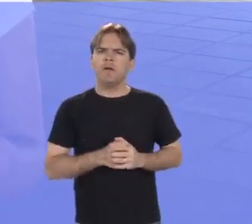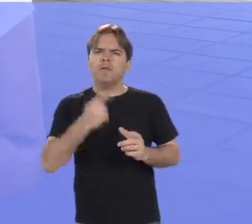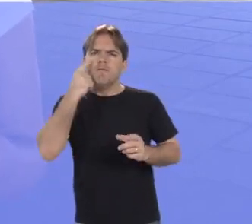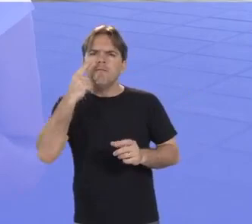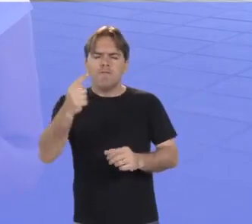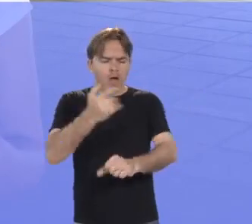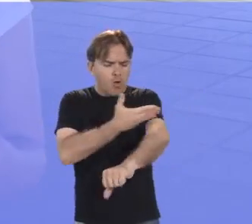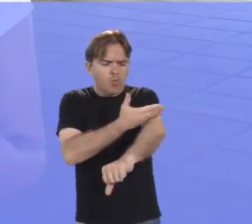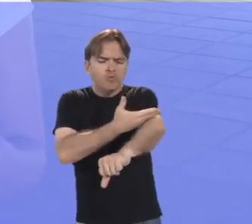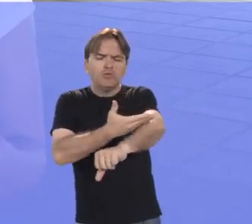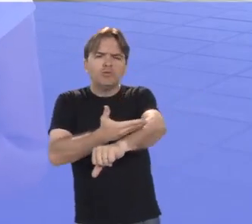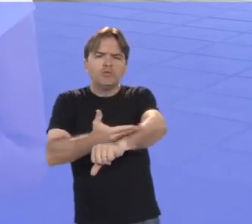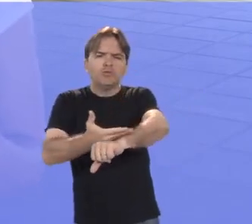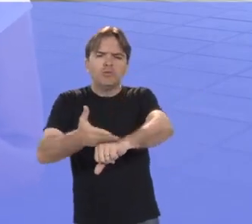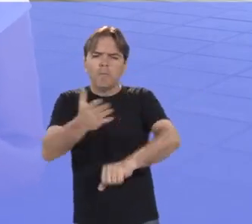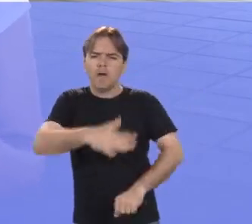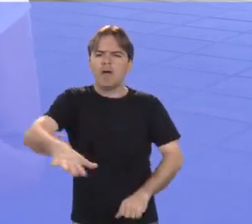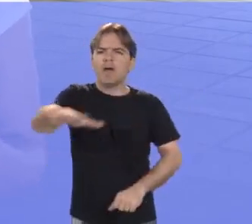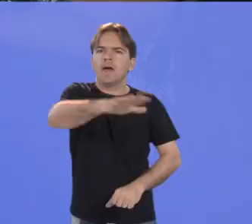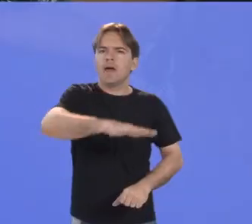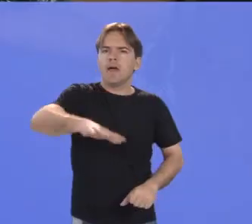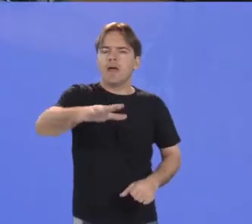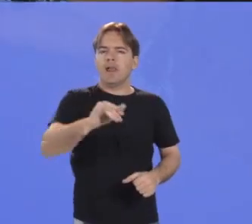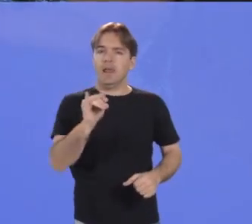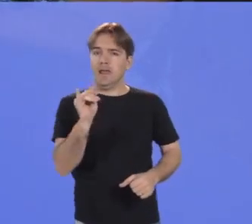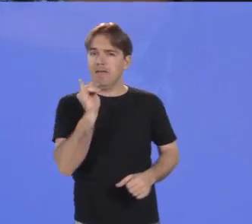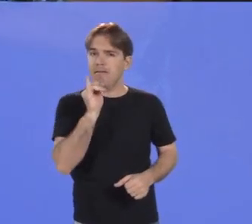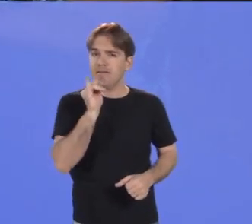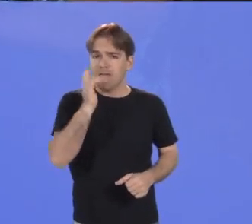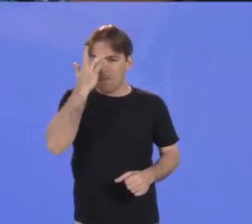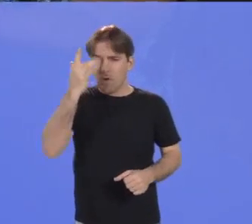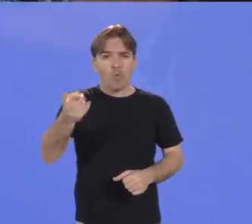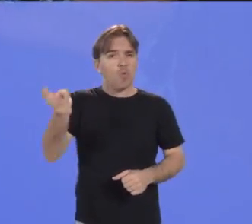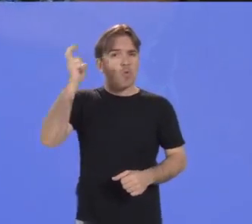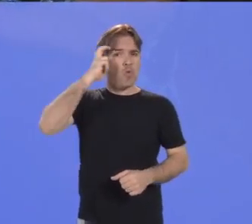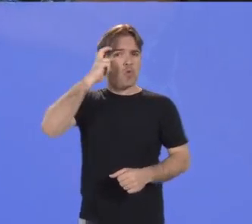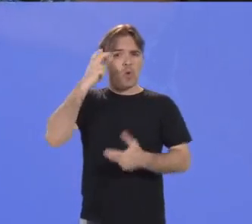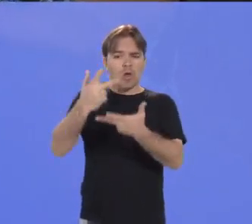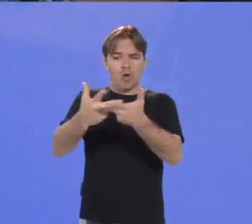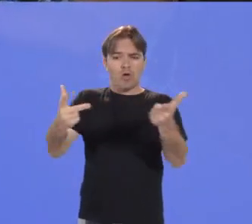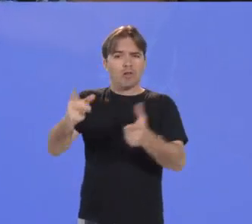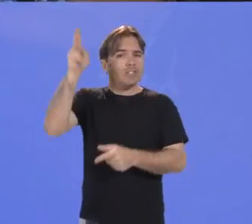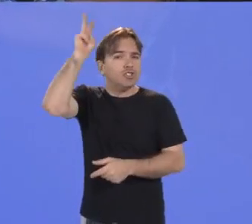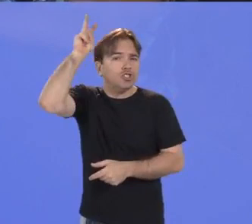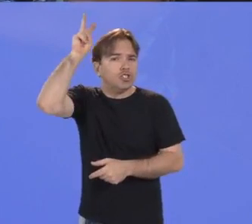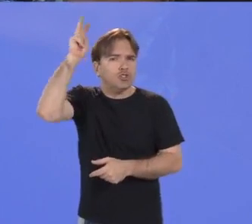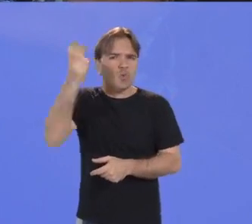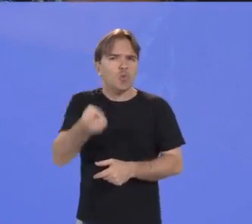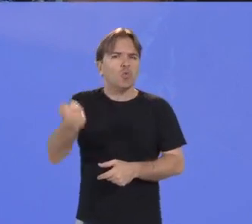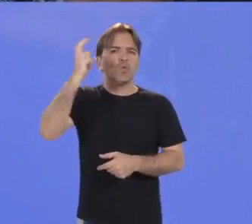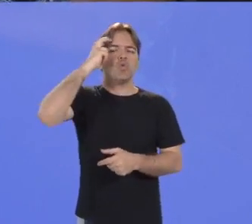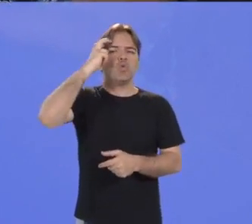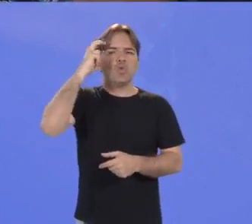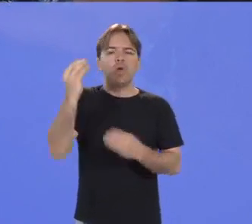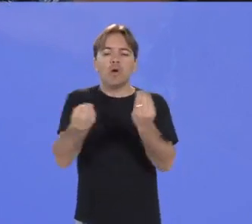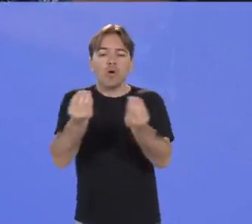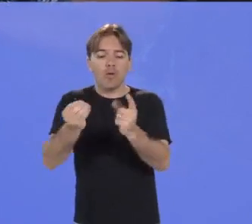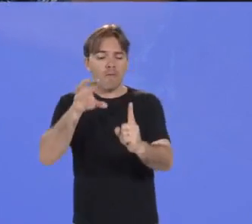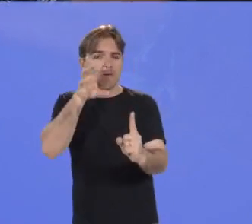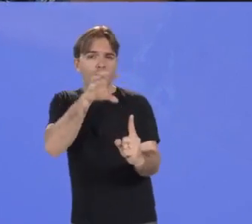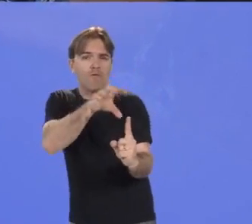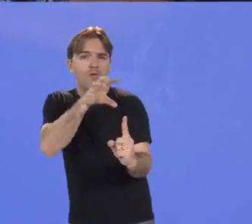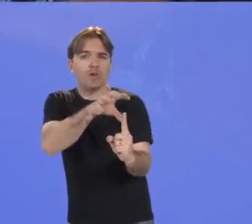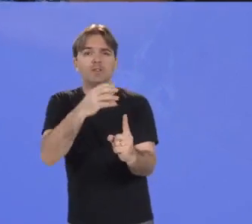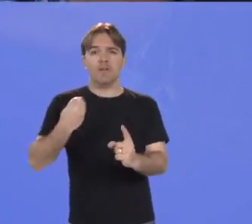dessa tradicionalidade que entra aí o xamanismo dele, as práticas culturais dele, como é que isso faz, como é que isso influencia e se